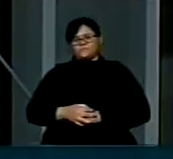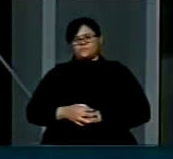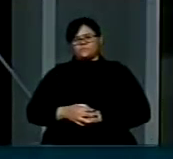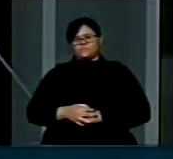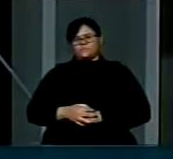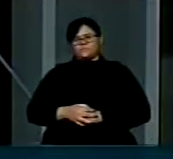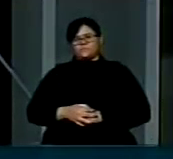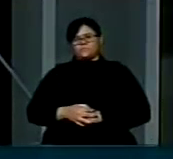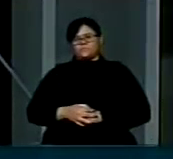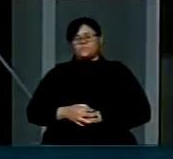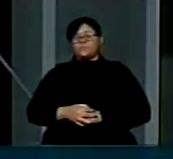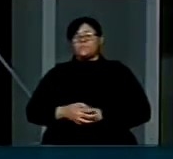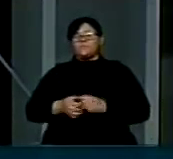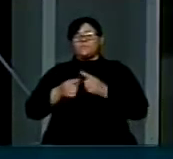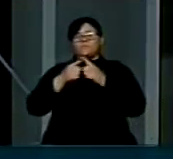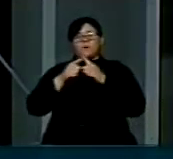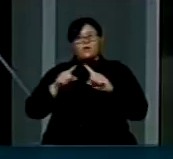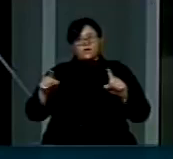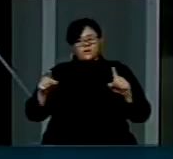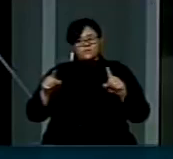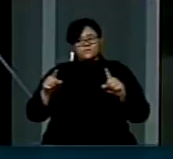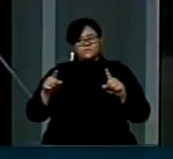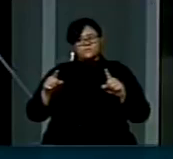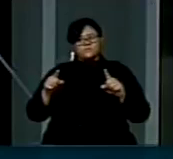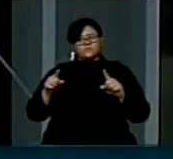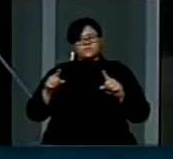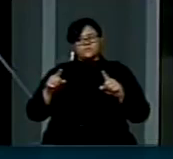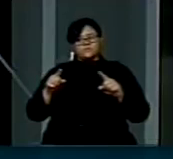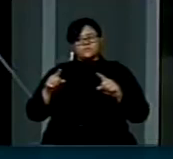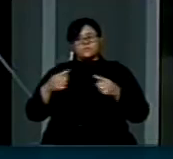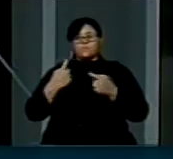Mas enquanto essa tragédia é a tragédia distante,